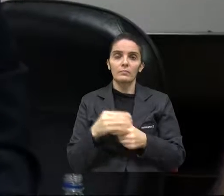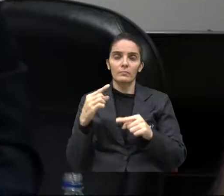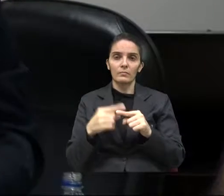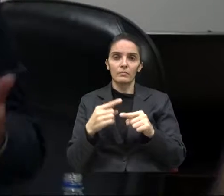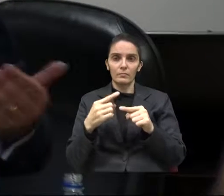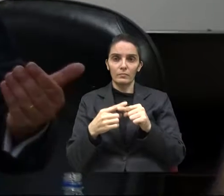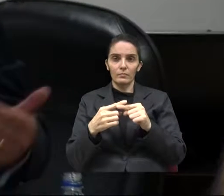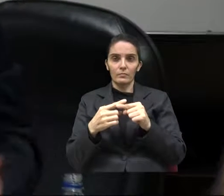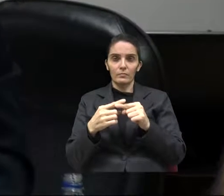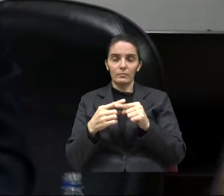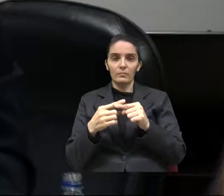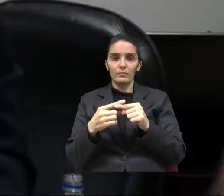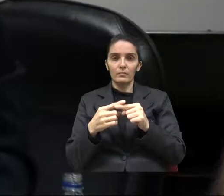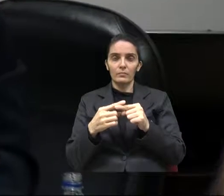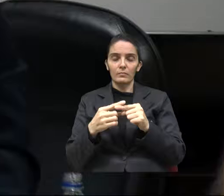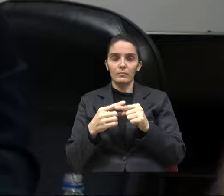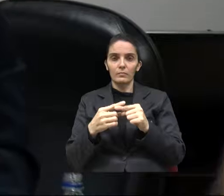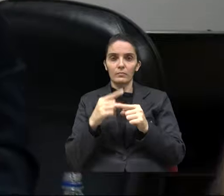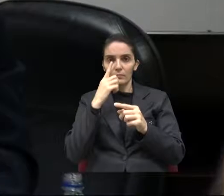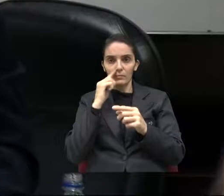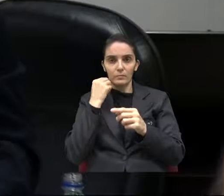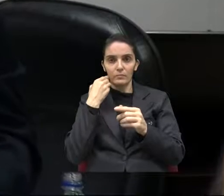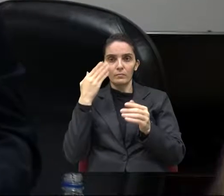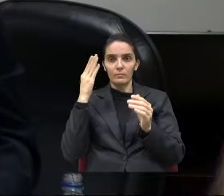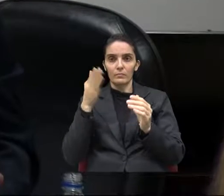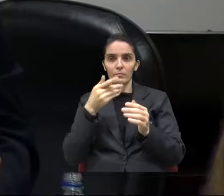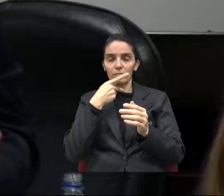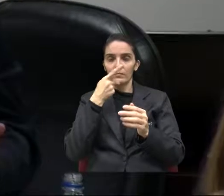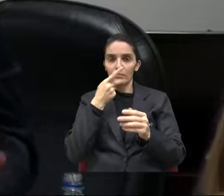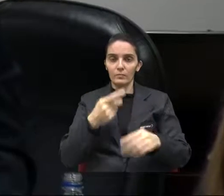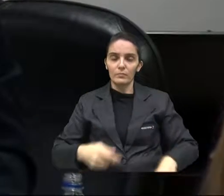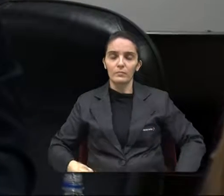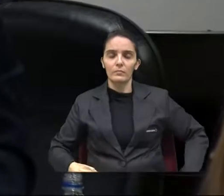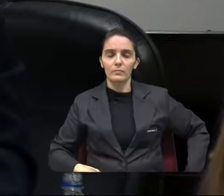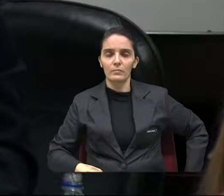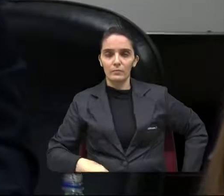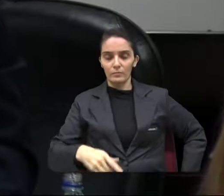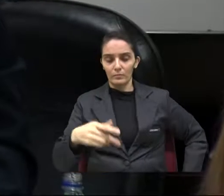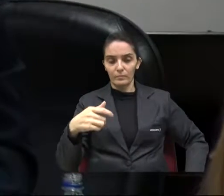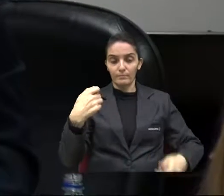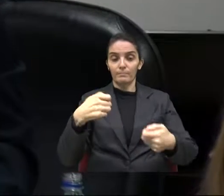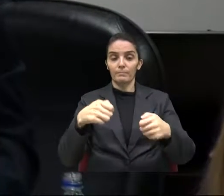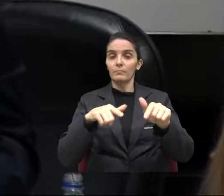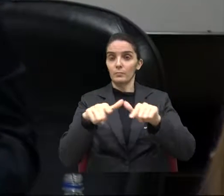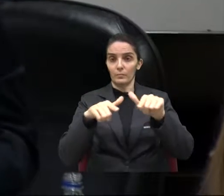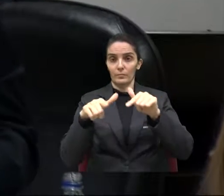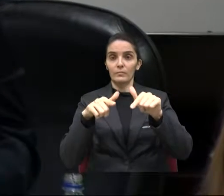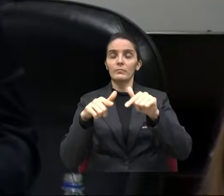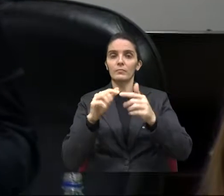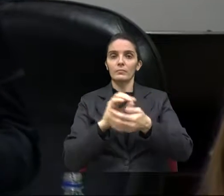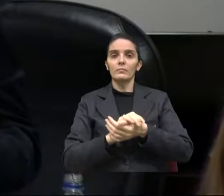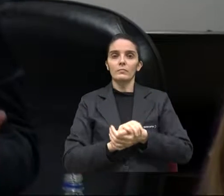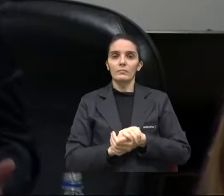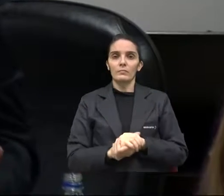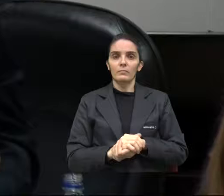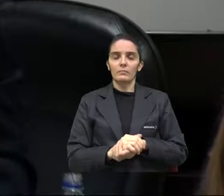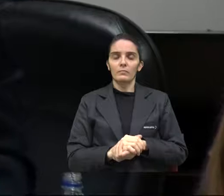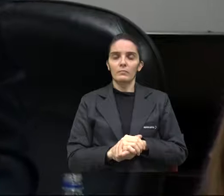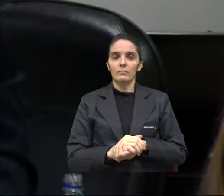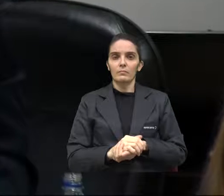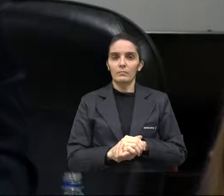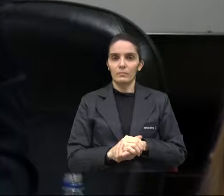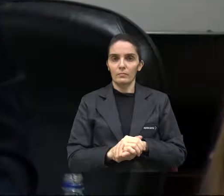porque, já disse aqui, precisamos de gerar emprego, precisamos de gerar